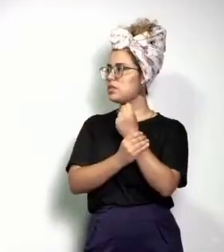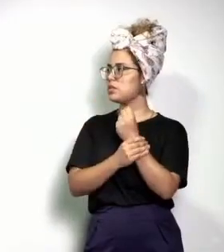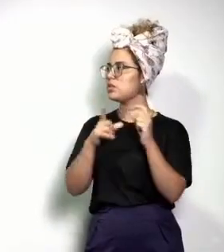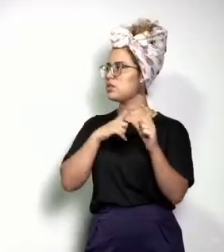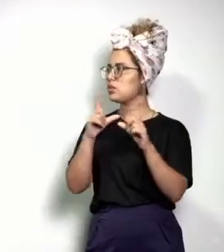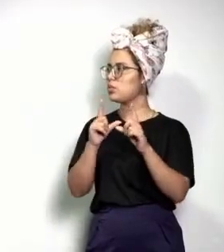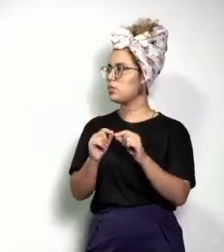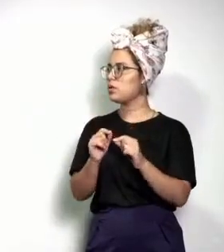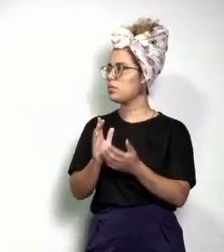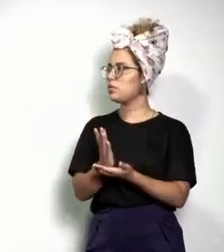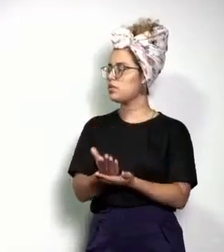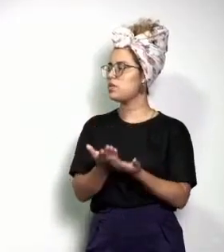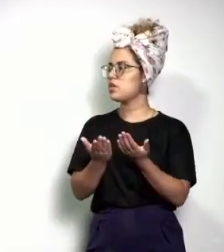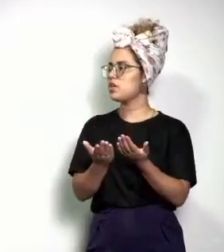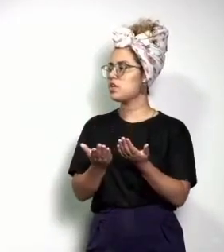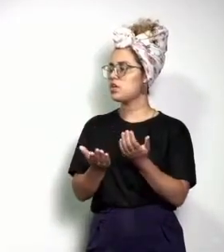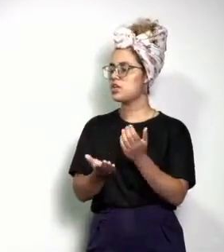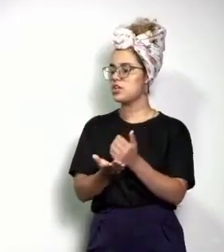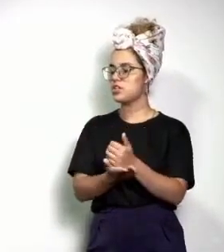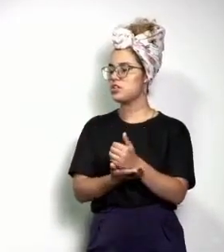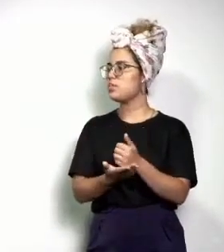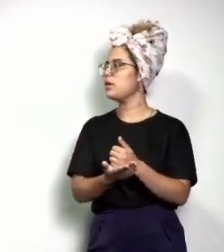mínimo de base embaixo.